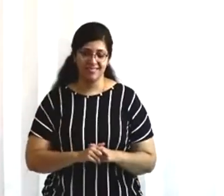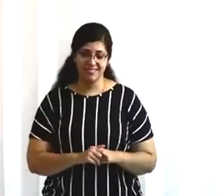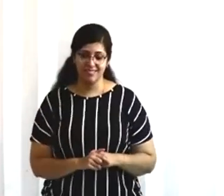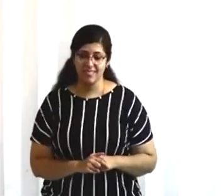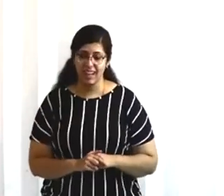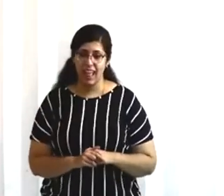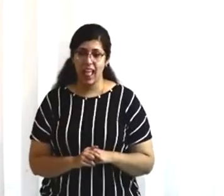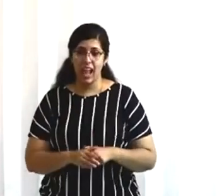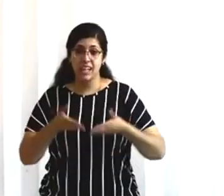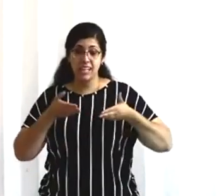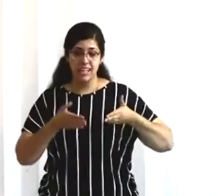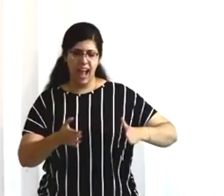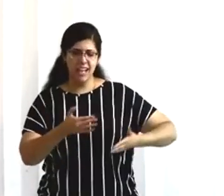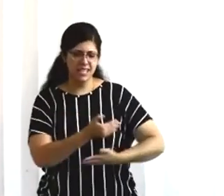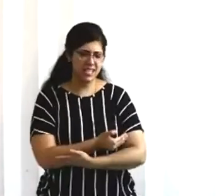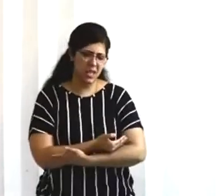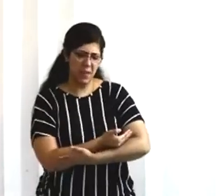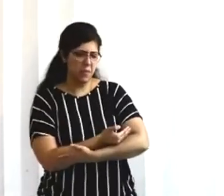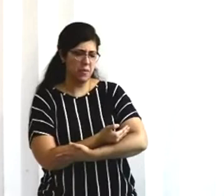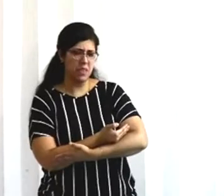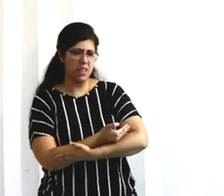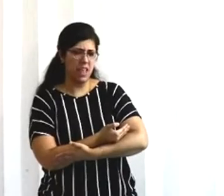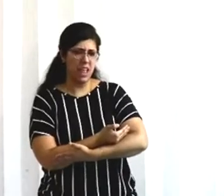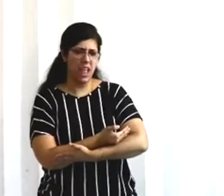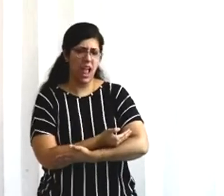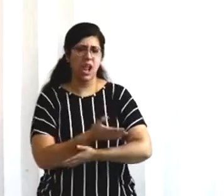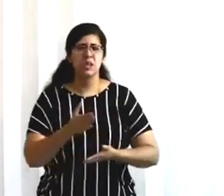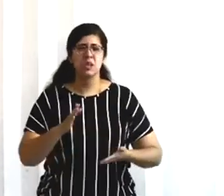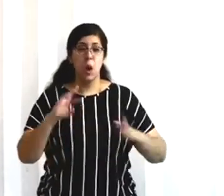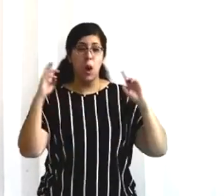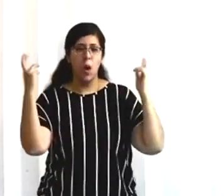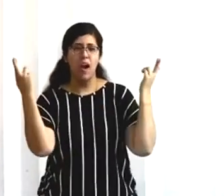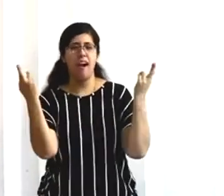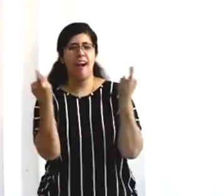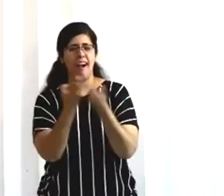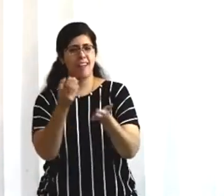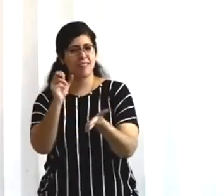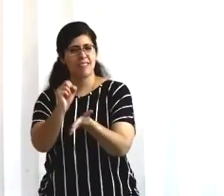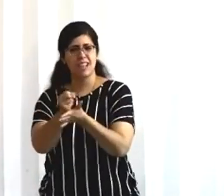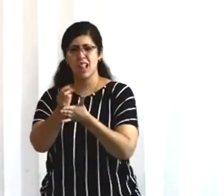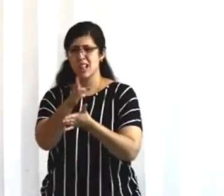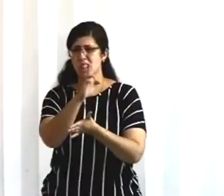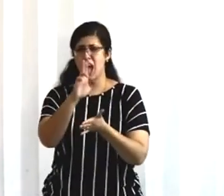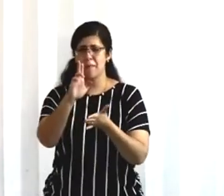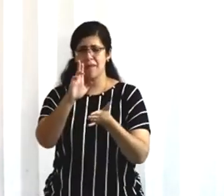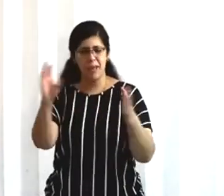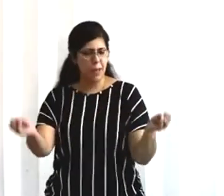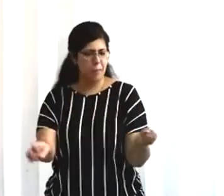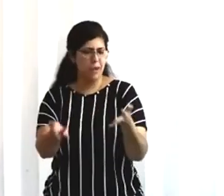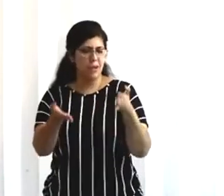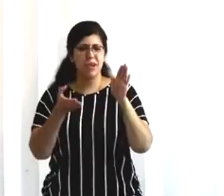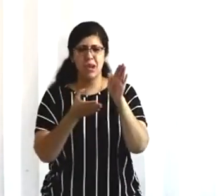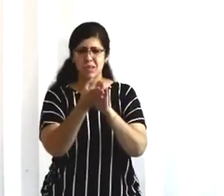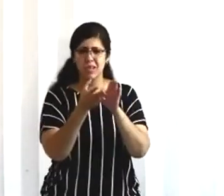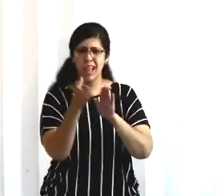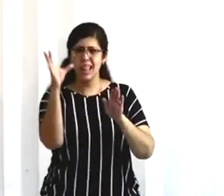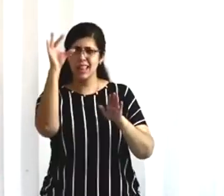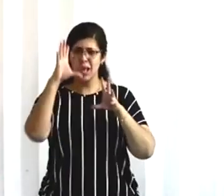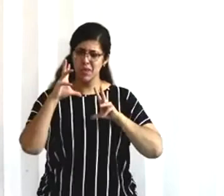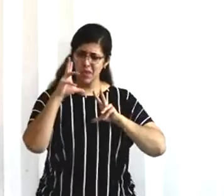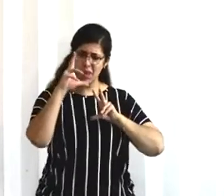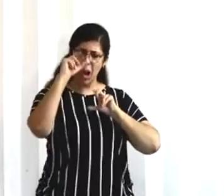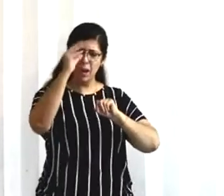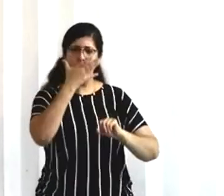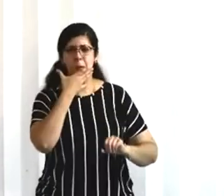nasceu, e um filho nos deu, e o governo está sobre os seus ombros. O seu nome será maravilhoso conselheiro, Deus forte, Pai da eternidade